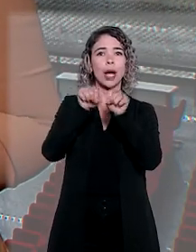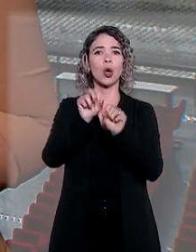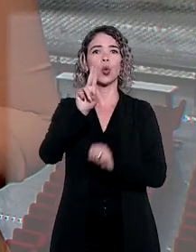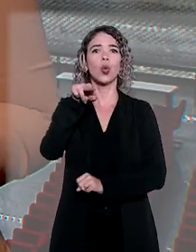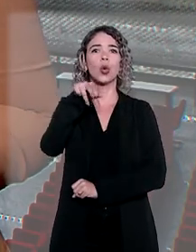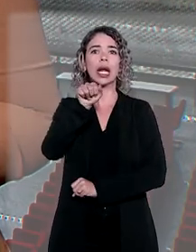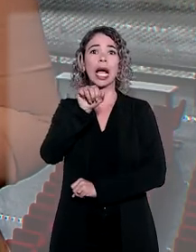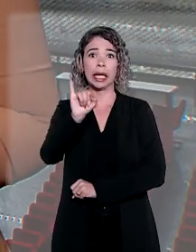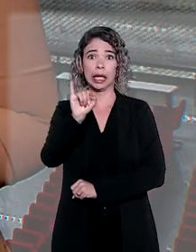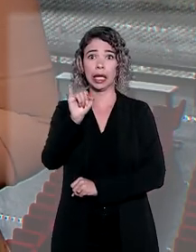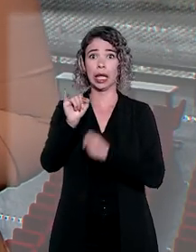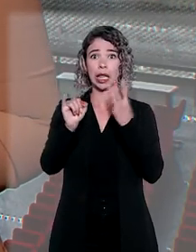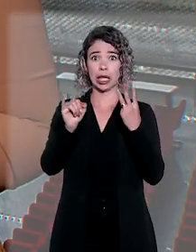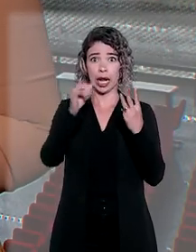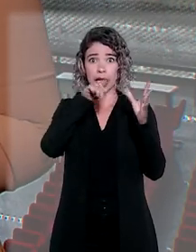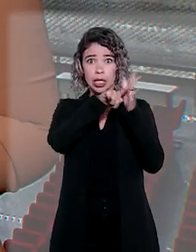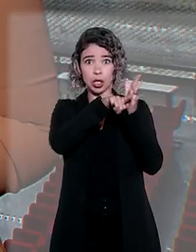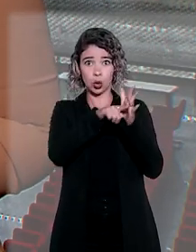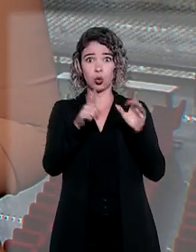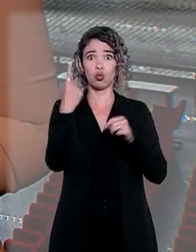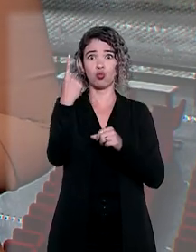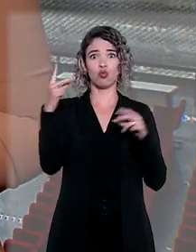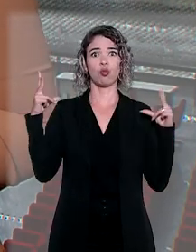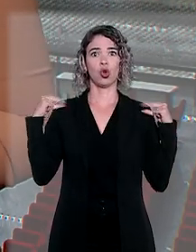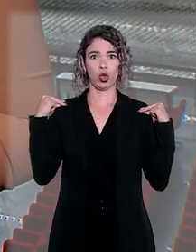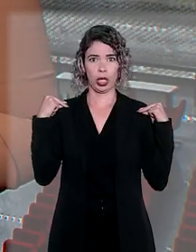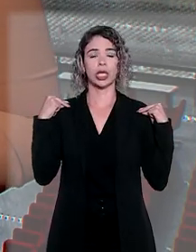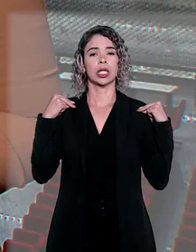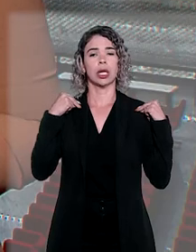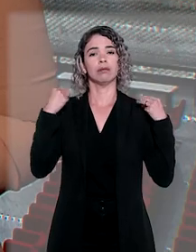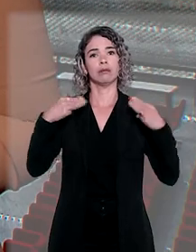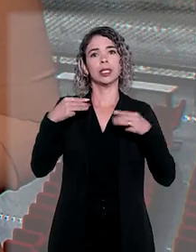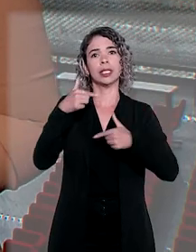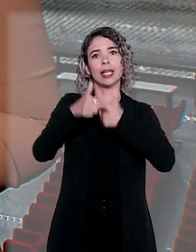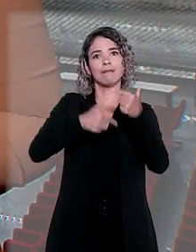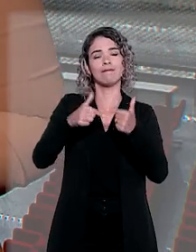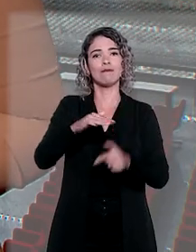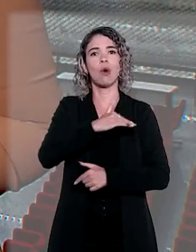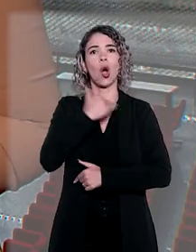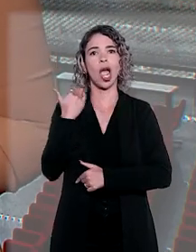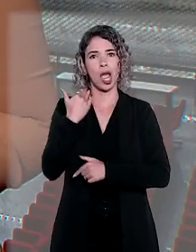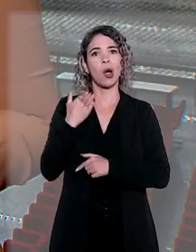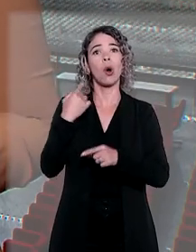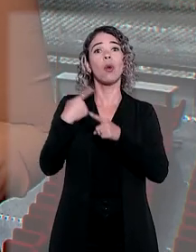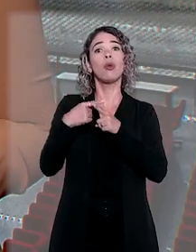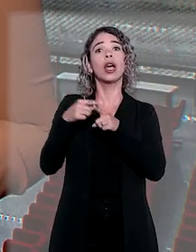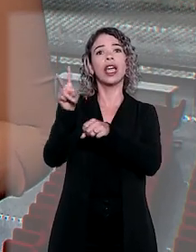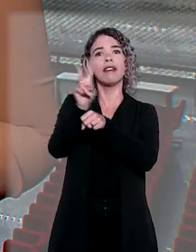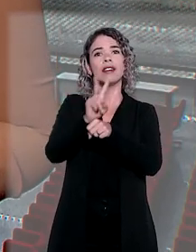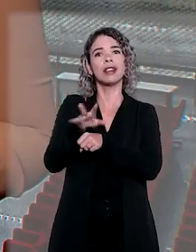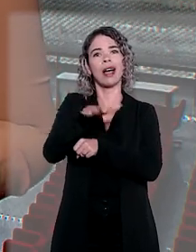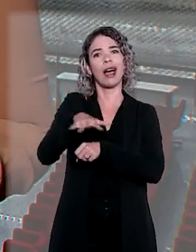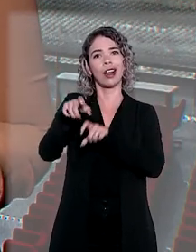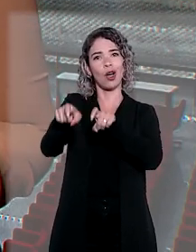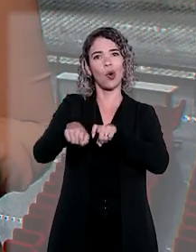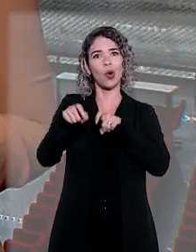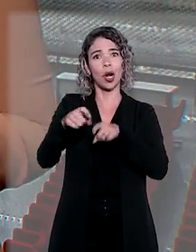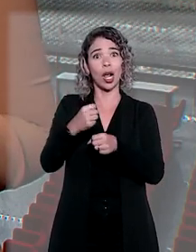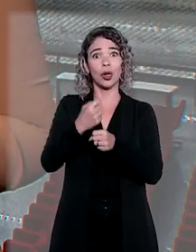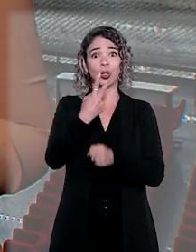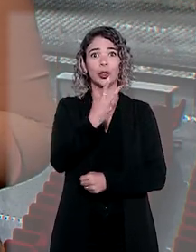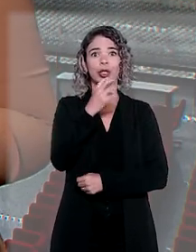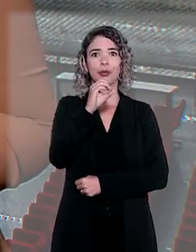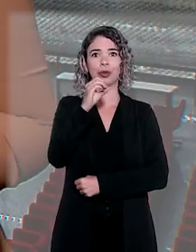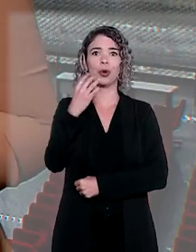Unaí. Três auditores fiscais e um motorista do Ministério do Trabalho foram assassinados em fiscalização de área rural